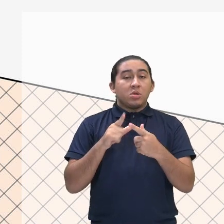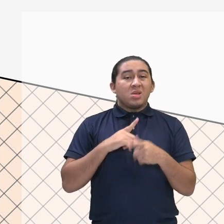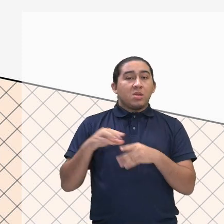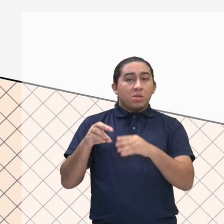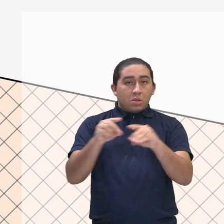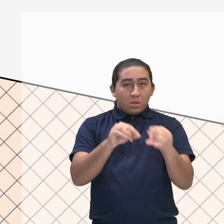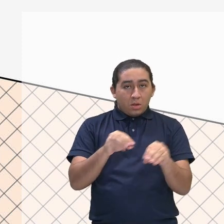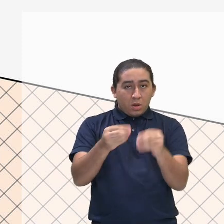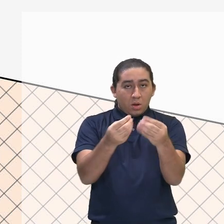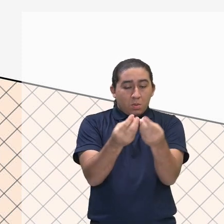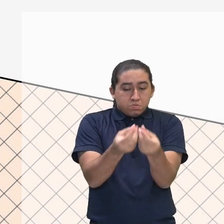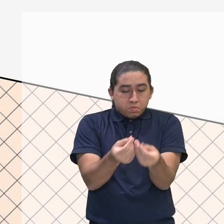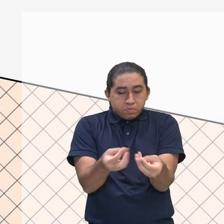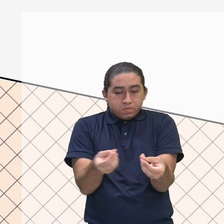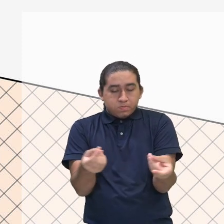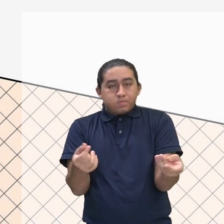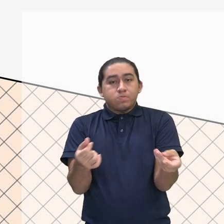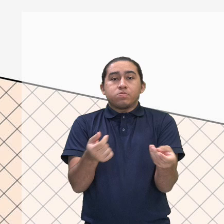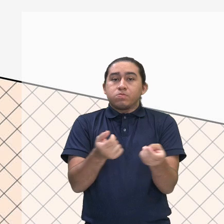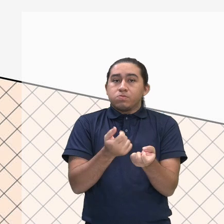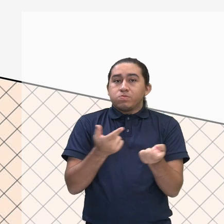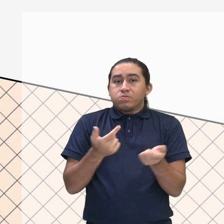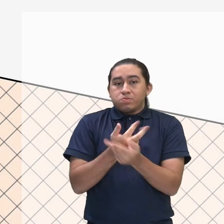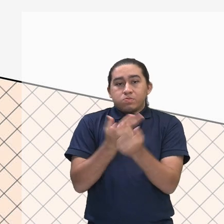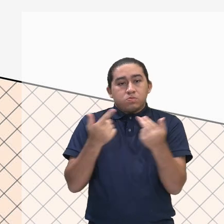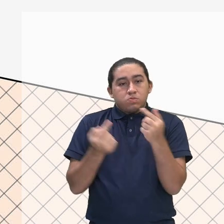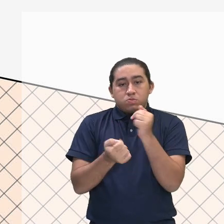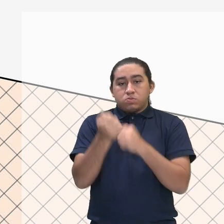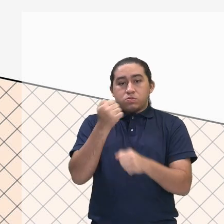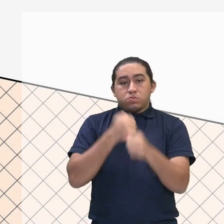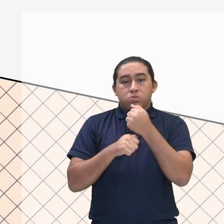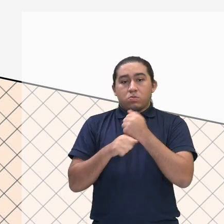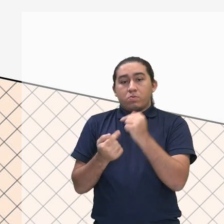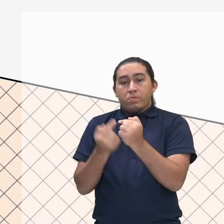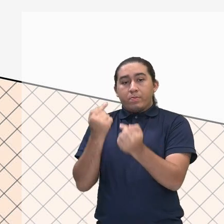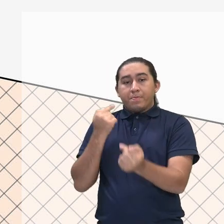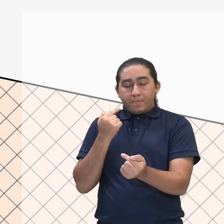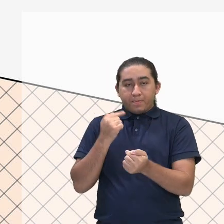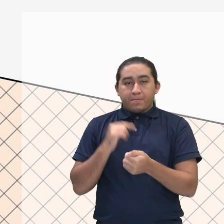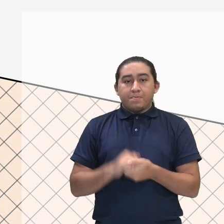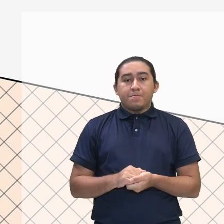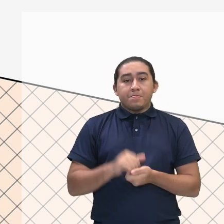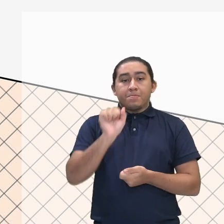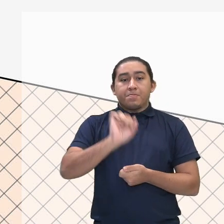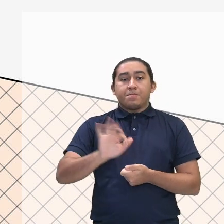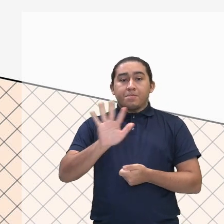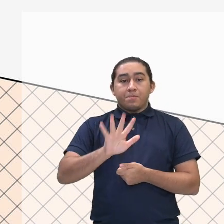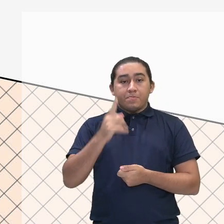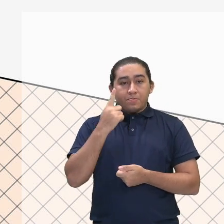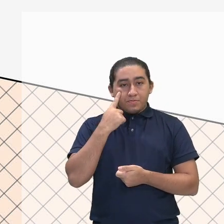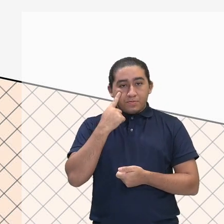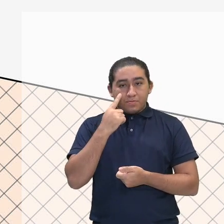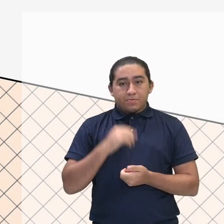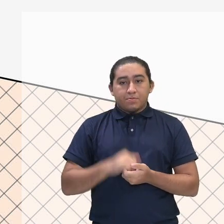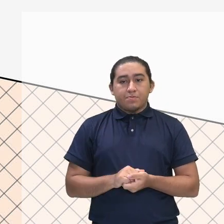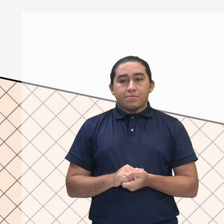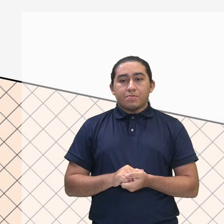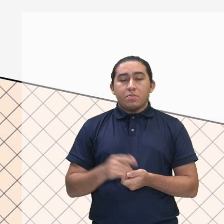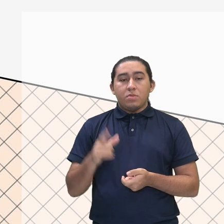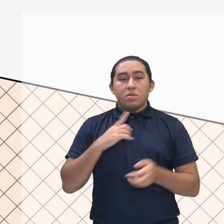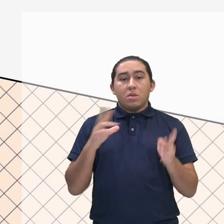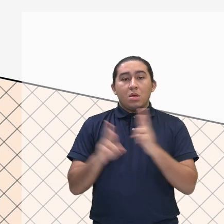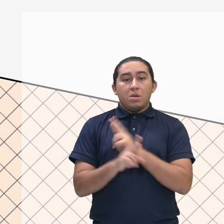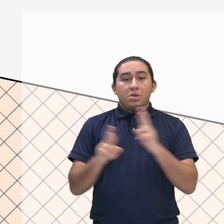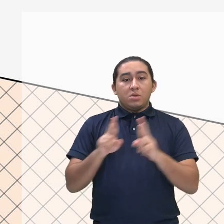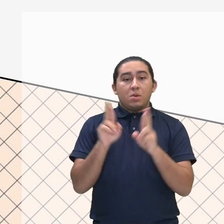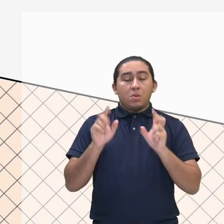rios ao longo de milhões de anos, né? Então, a gente observa aí nessa imagem a relação do intemperismo, né,